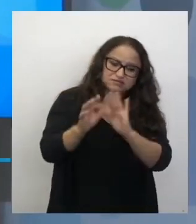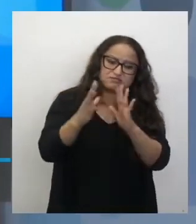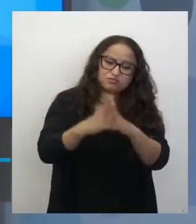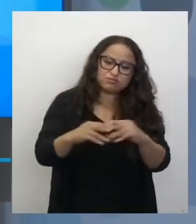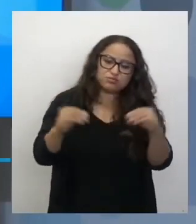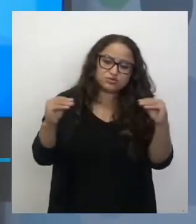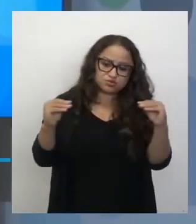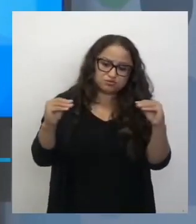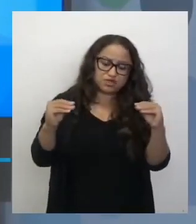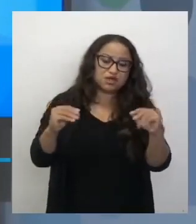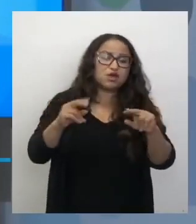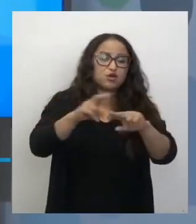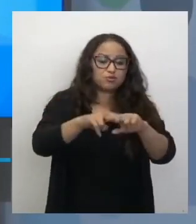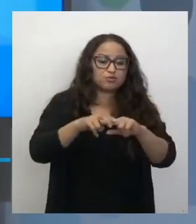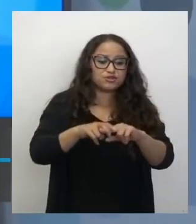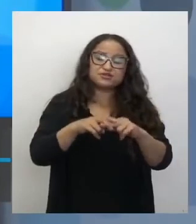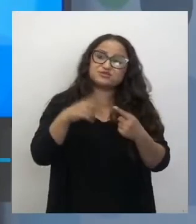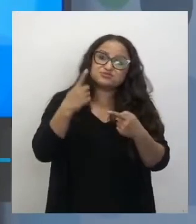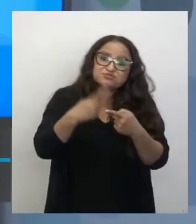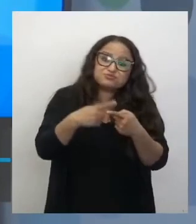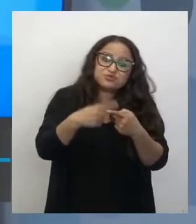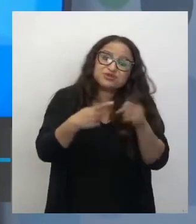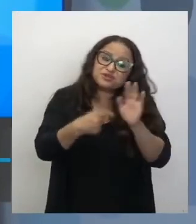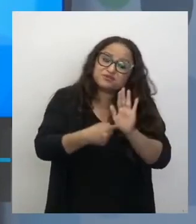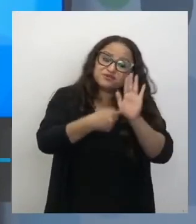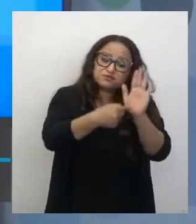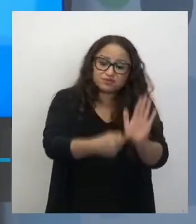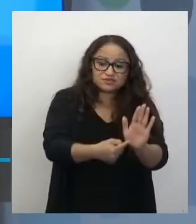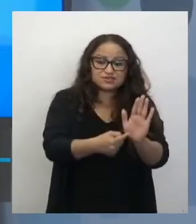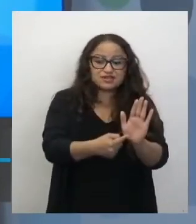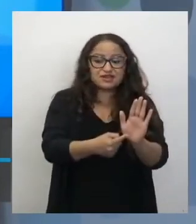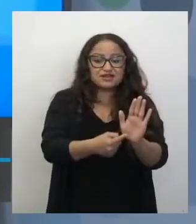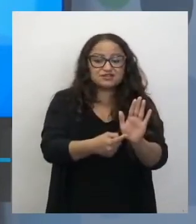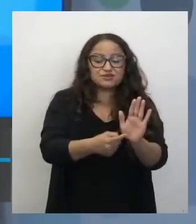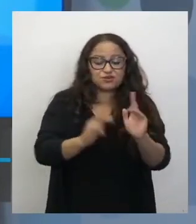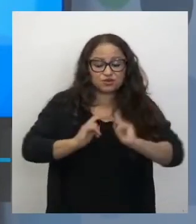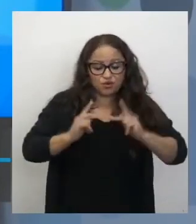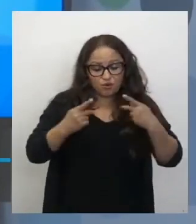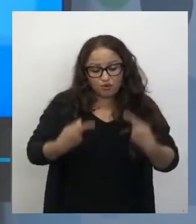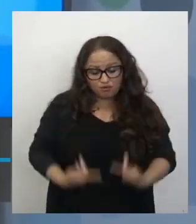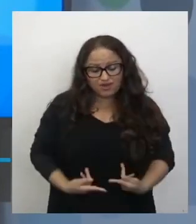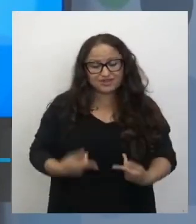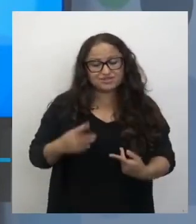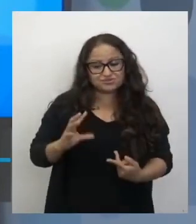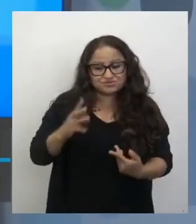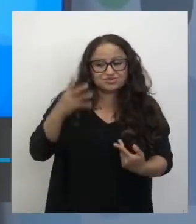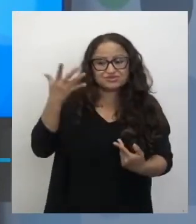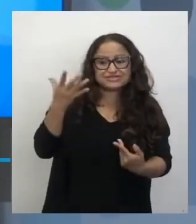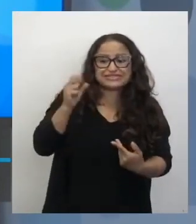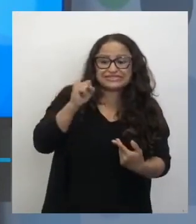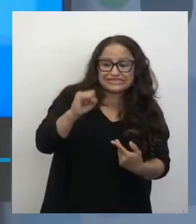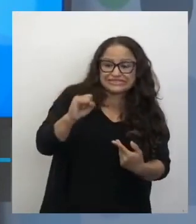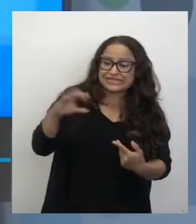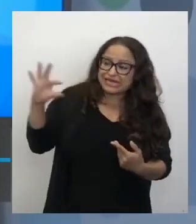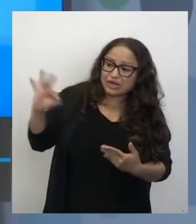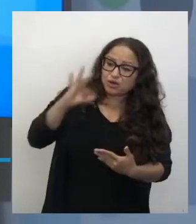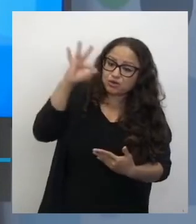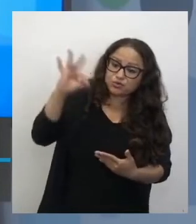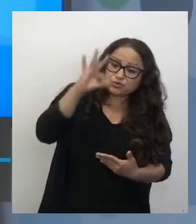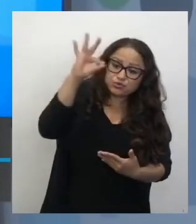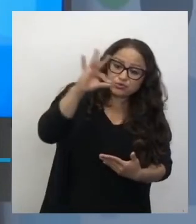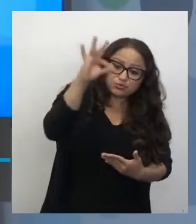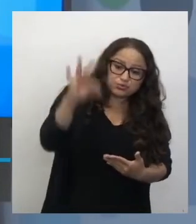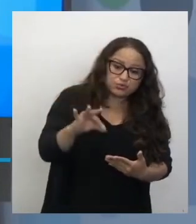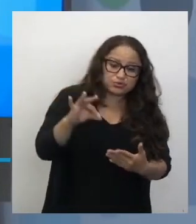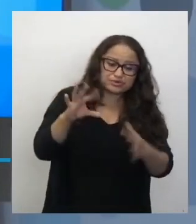inclusive mostrando as consequências que acarretariam para o ser humano aí na questão do desaparecimento delas. Muito